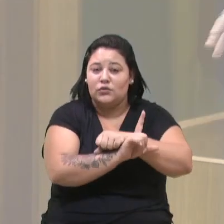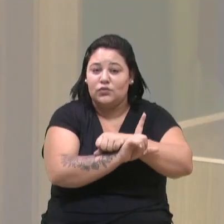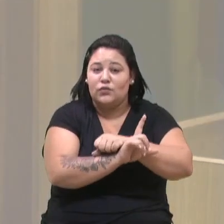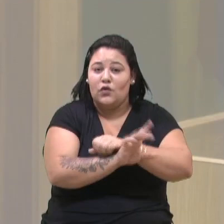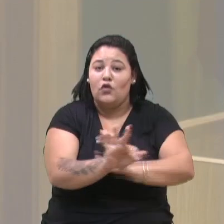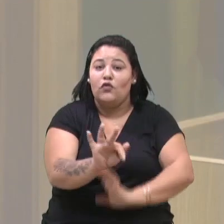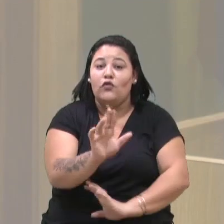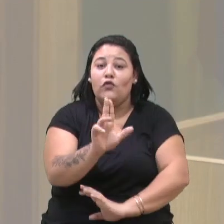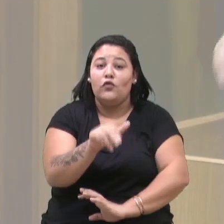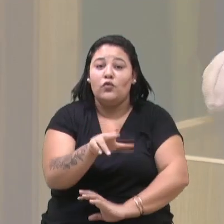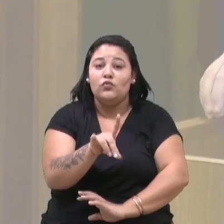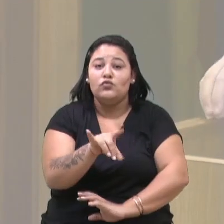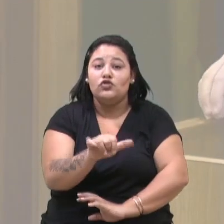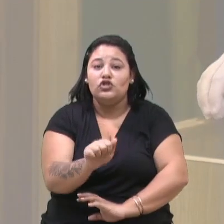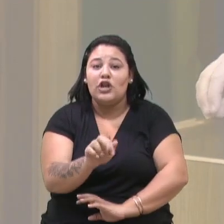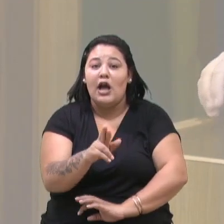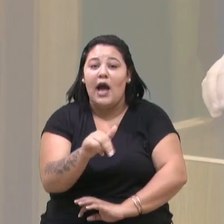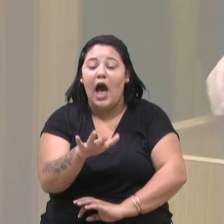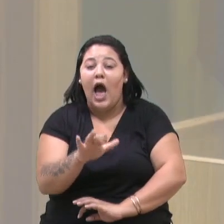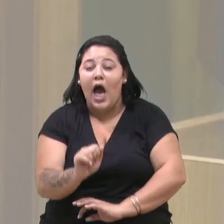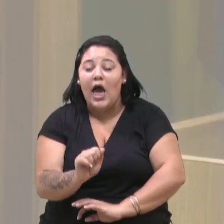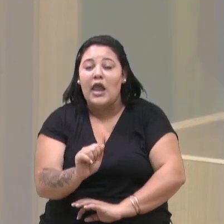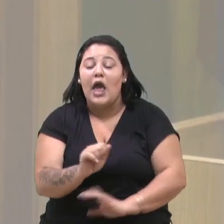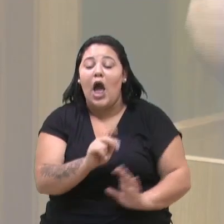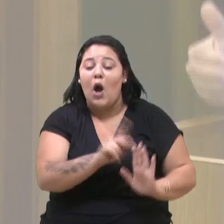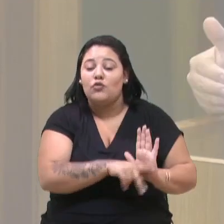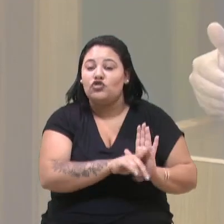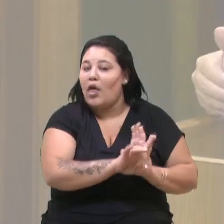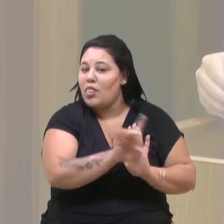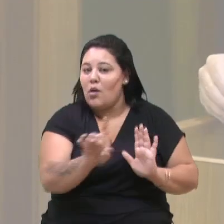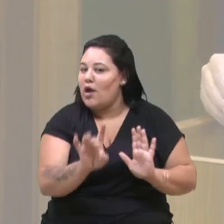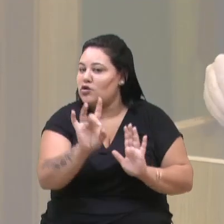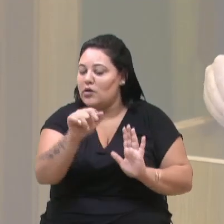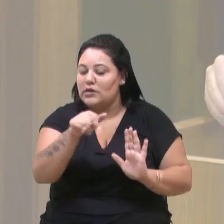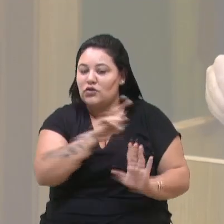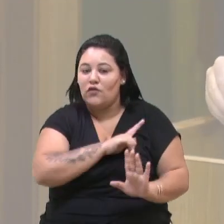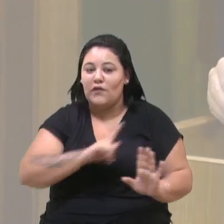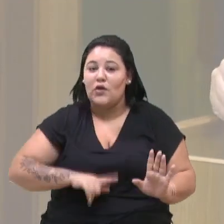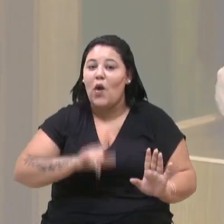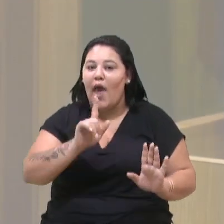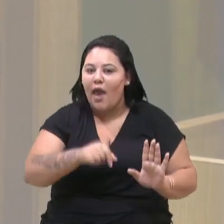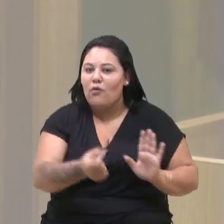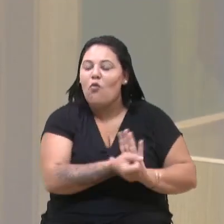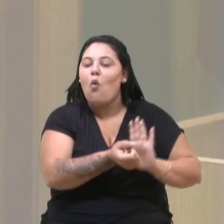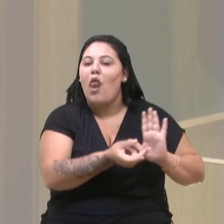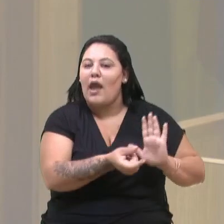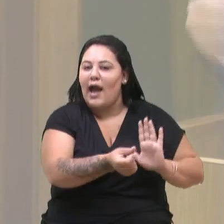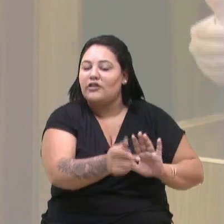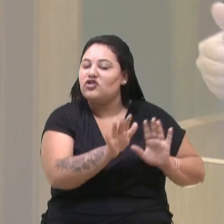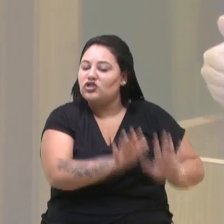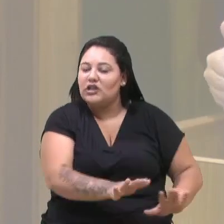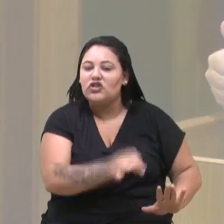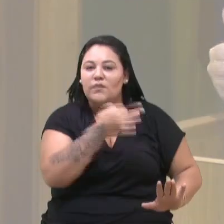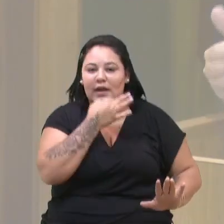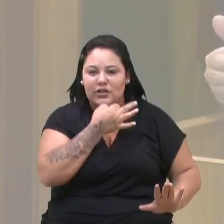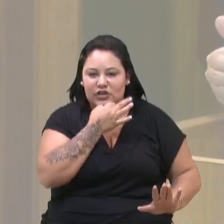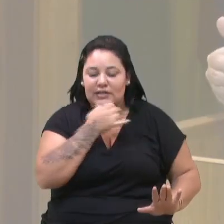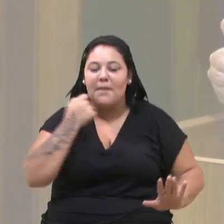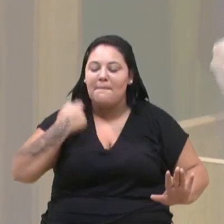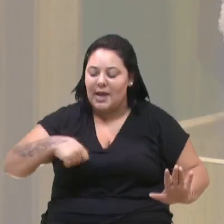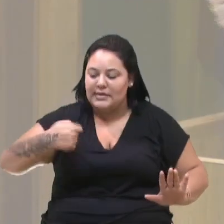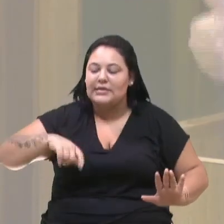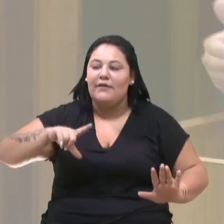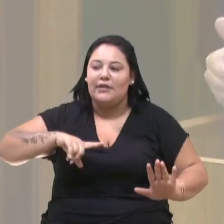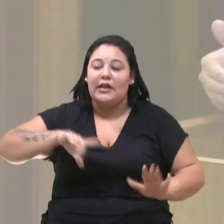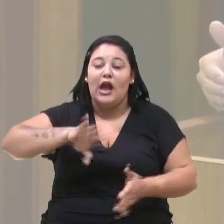programa que não é simplesmente desse governo, é um legado que se deixa para a cidade estava carente já há muito tempo de uma discussão,